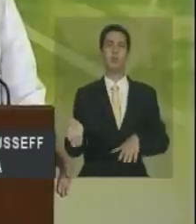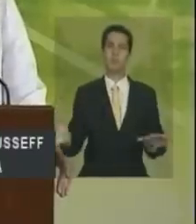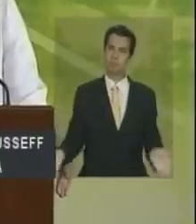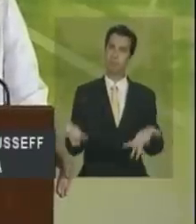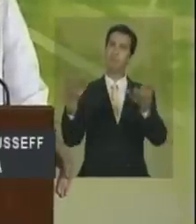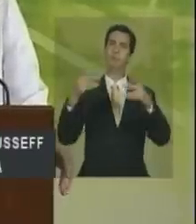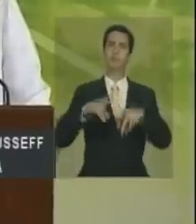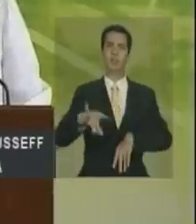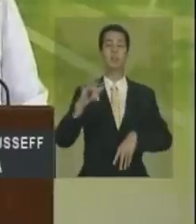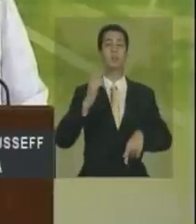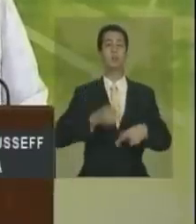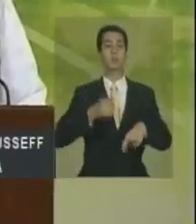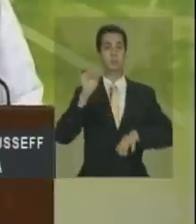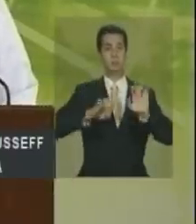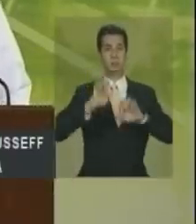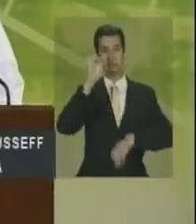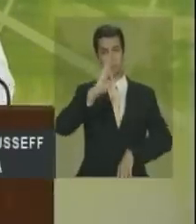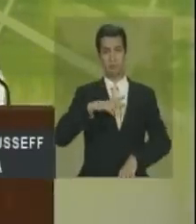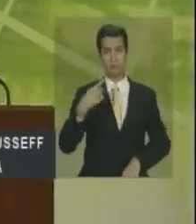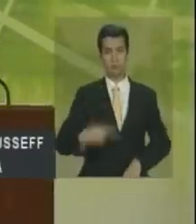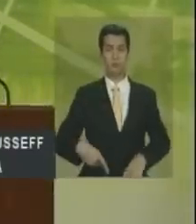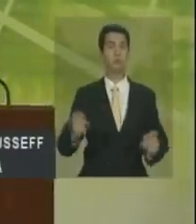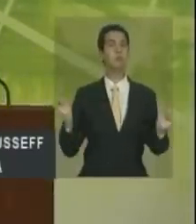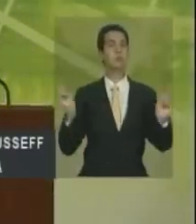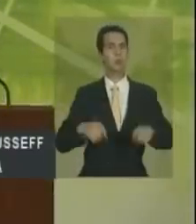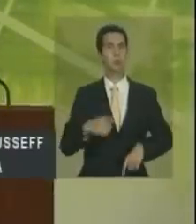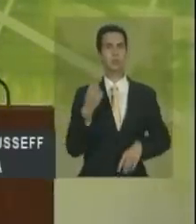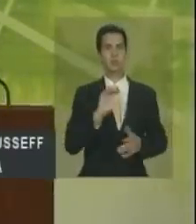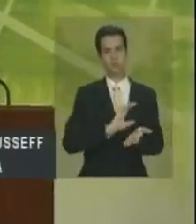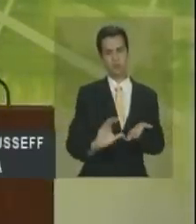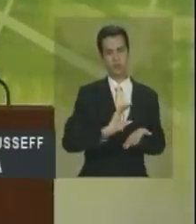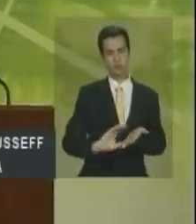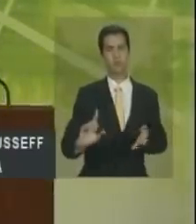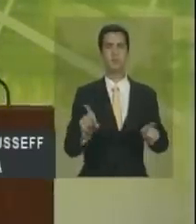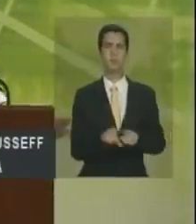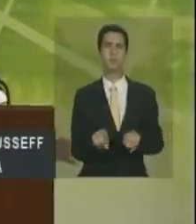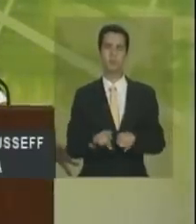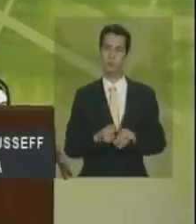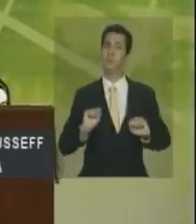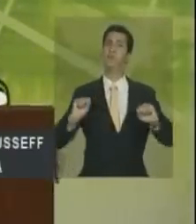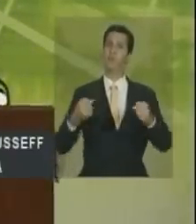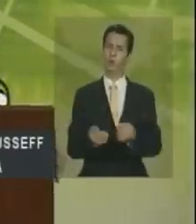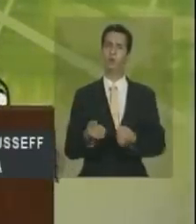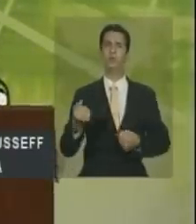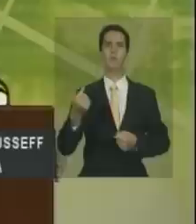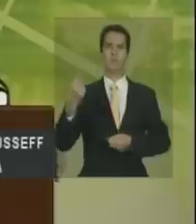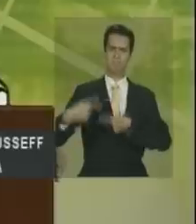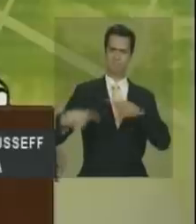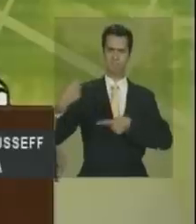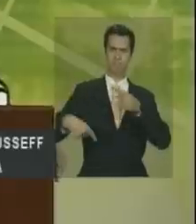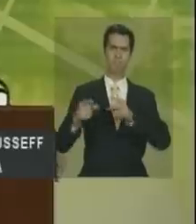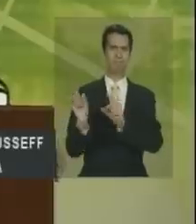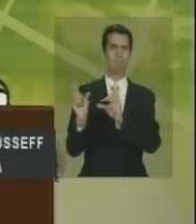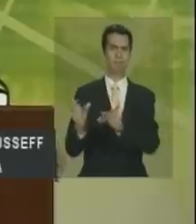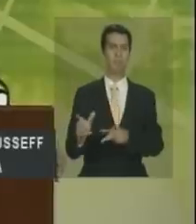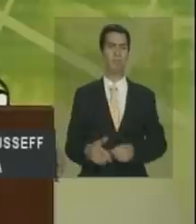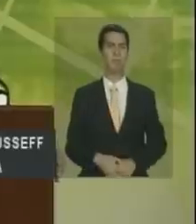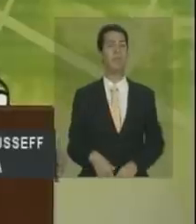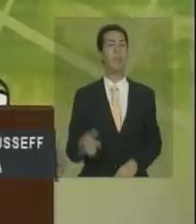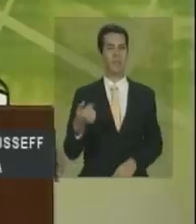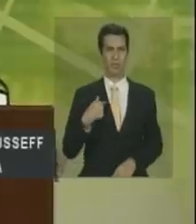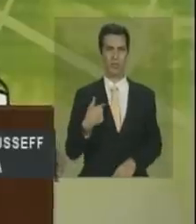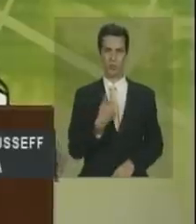empresas brasileiras invistam e ganhem competitividade. Ao lema do meu governo, país rico é país